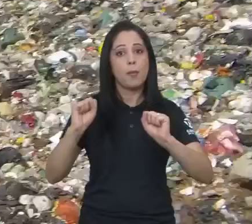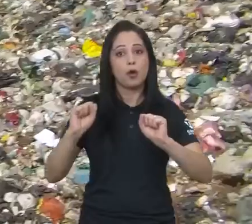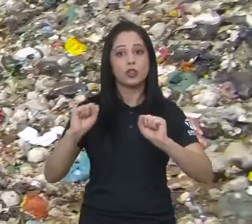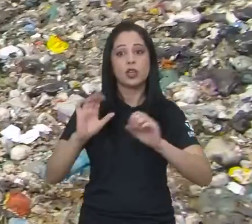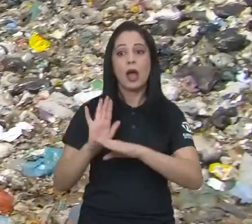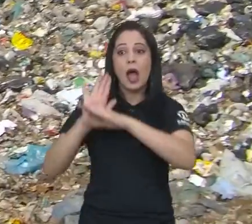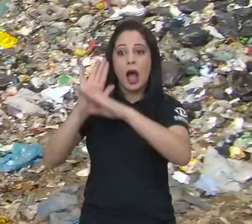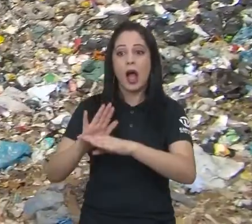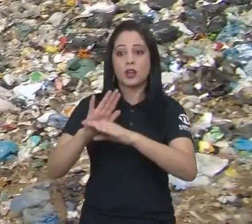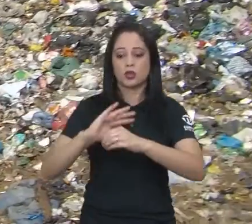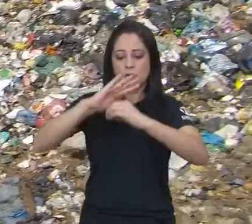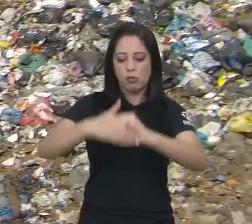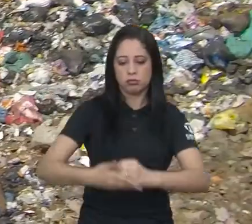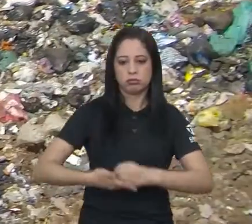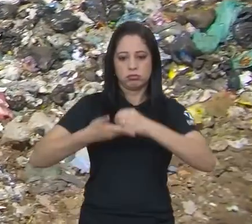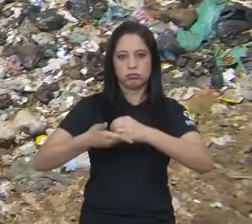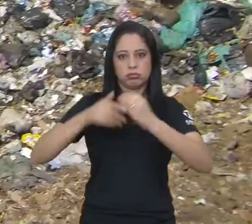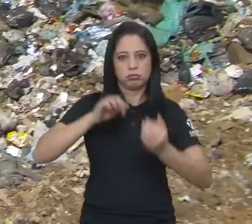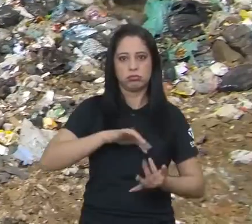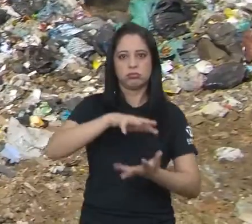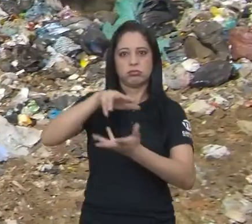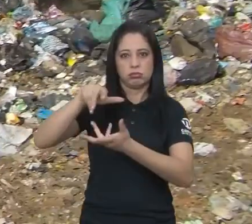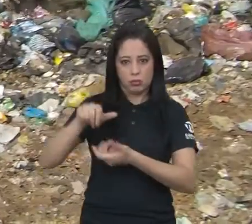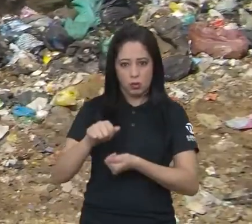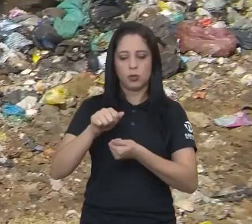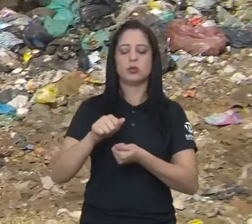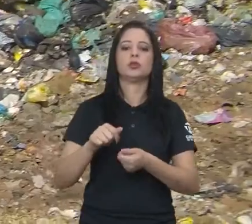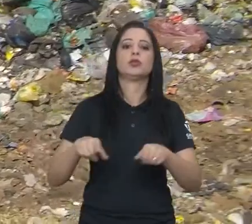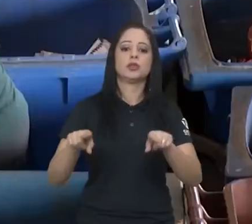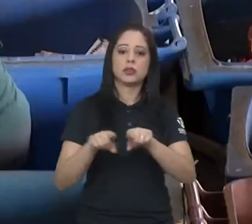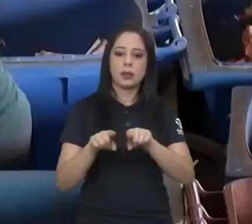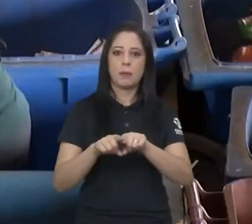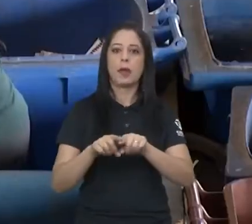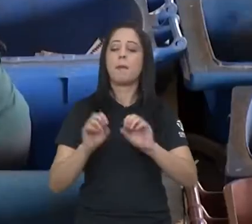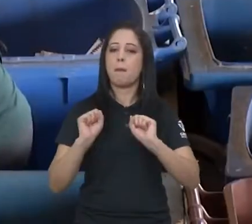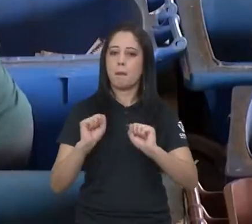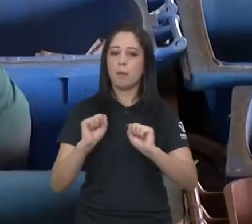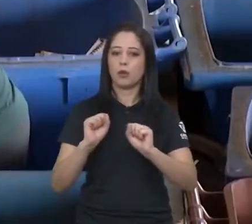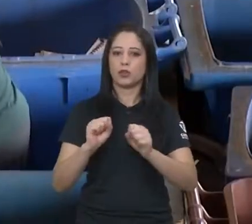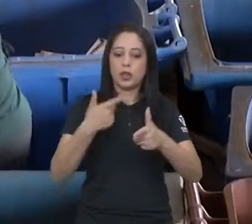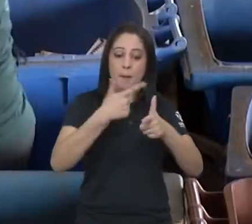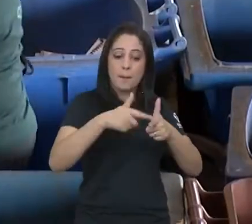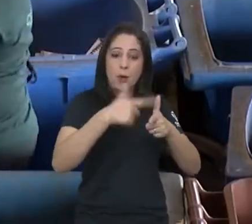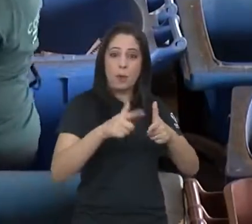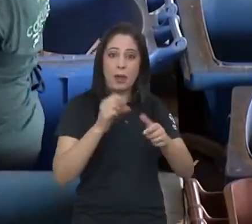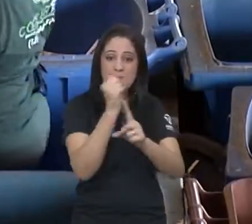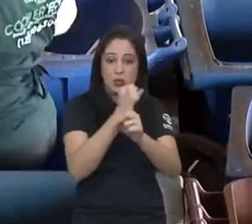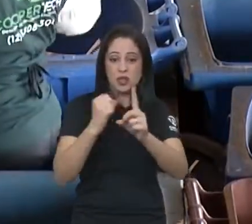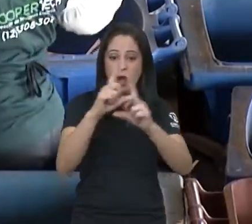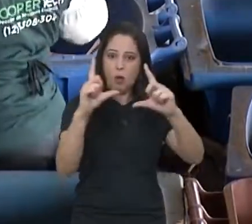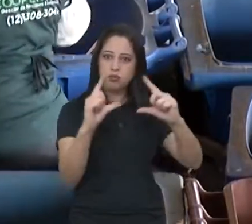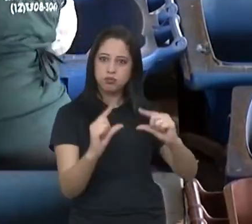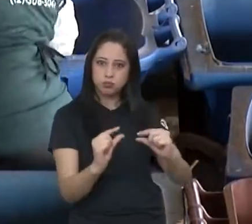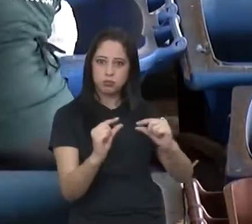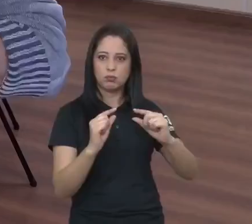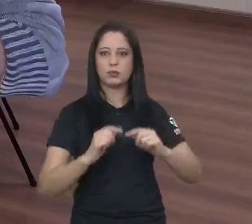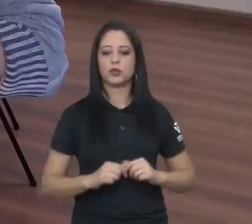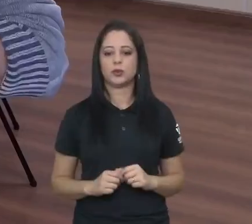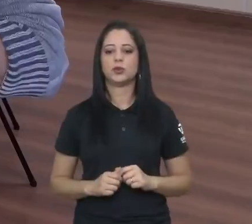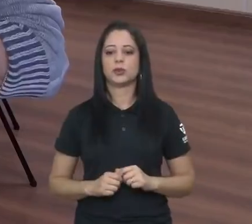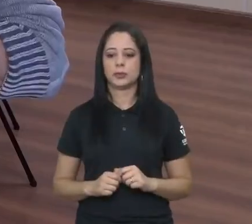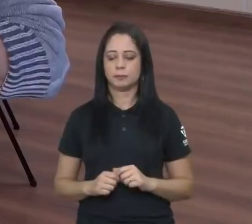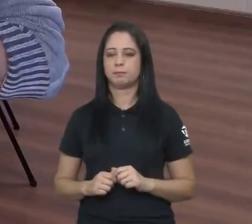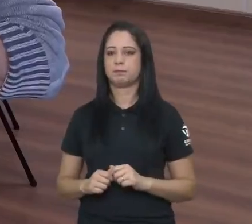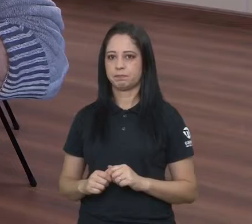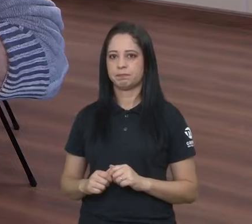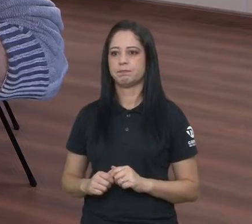sustentáveis, além de ser a solução para o problema ambiental da produção de lixo, também pode ser a solução de um problema social. Fazer